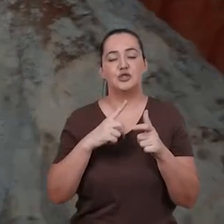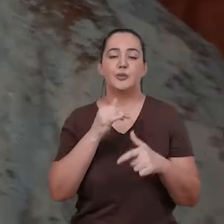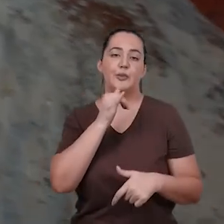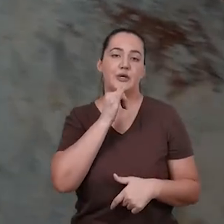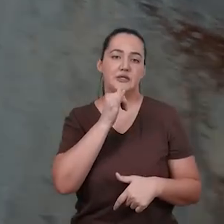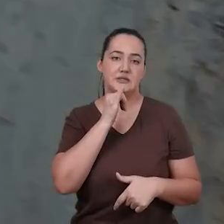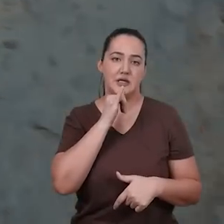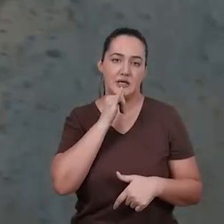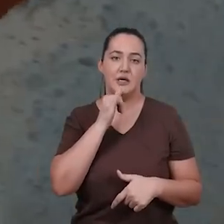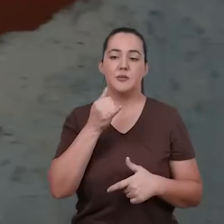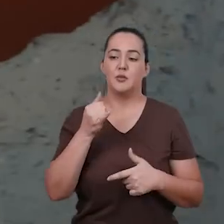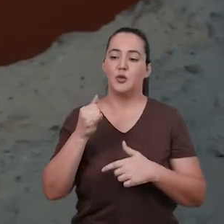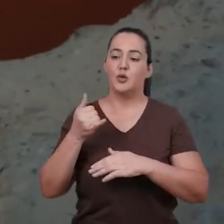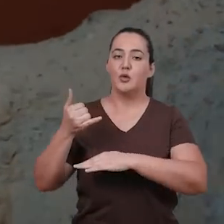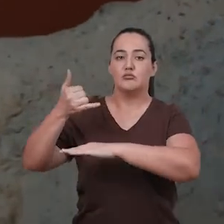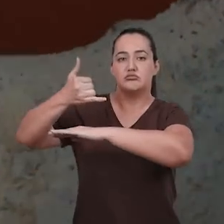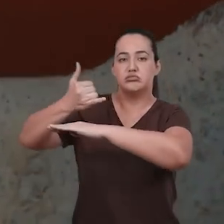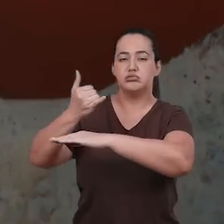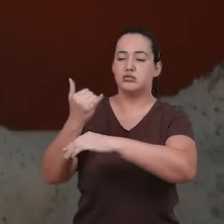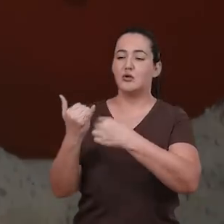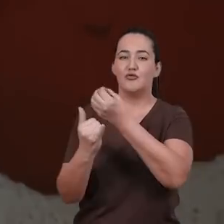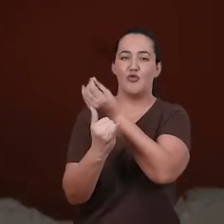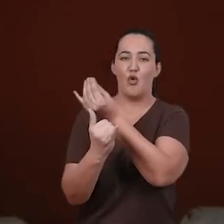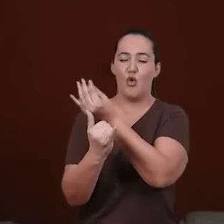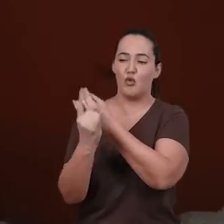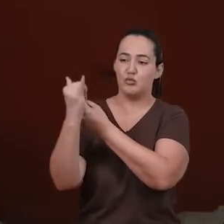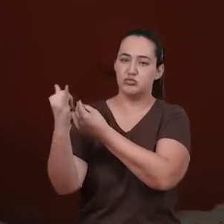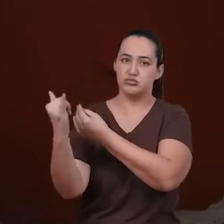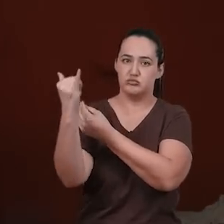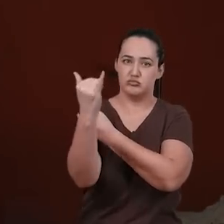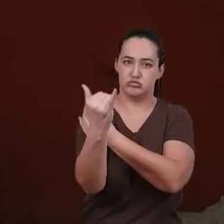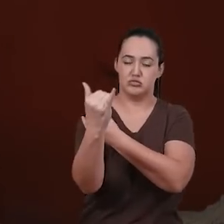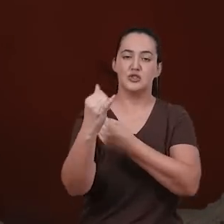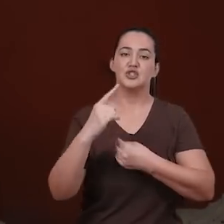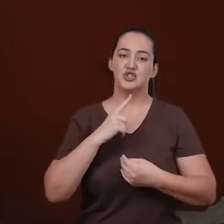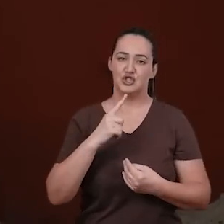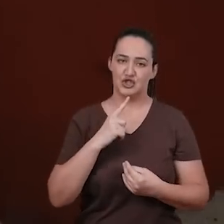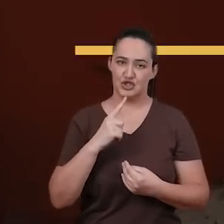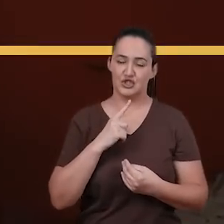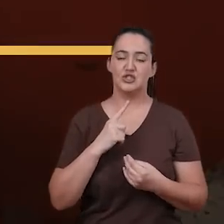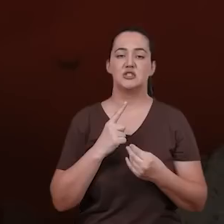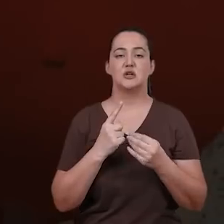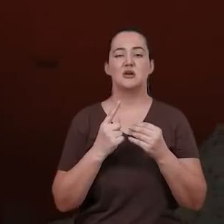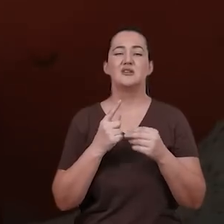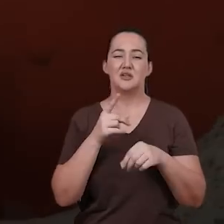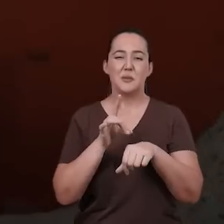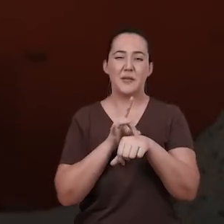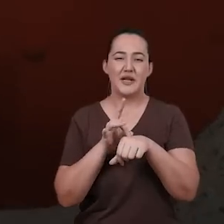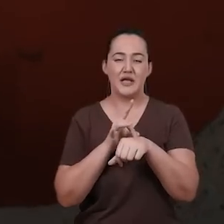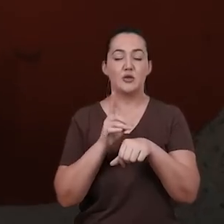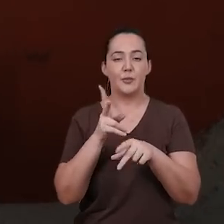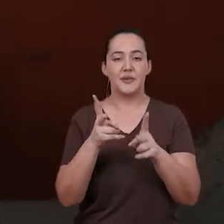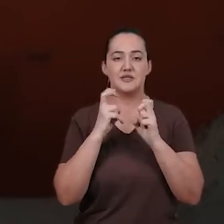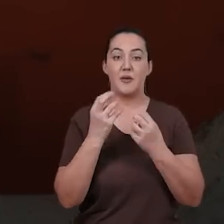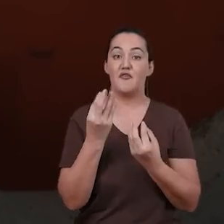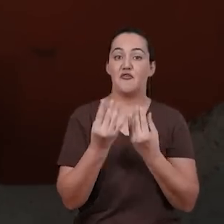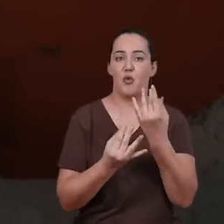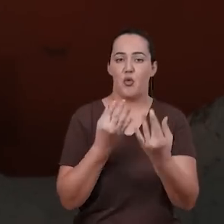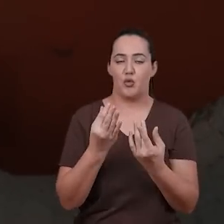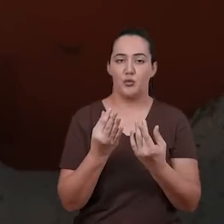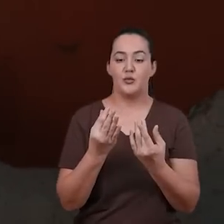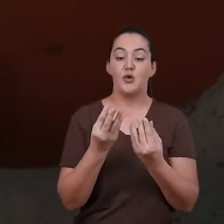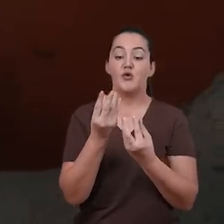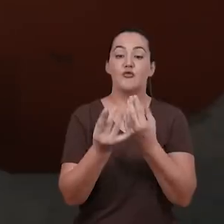assim, posições para as lamparinas, a marca do queimado que eles acendiam aqui para iluminar o ambiente. Ah, e